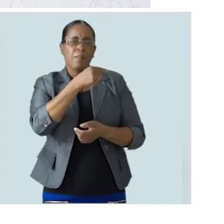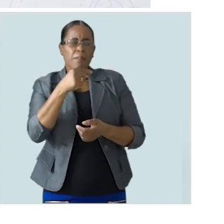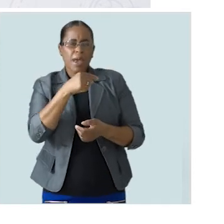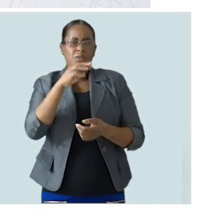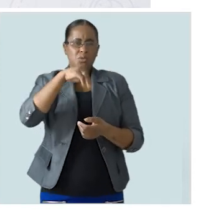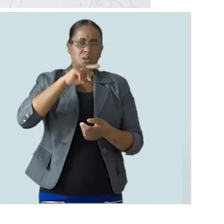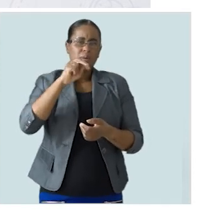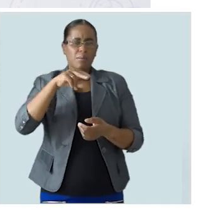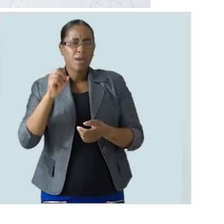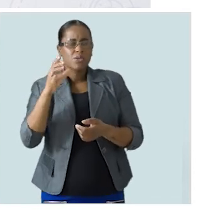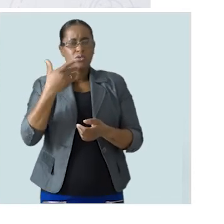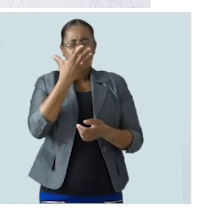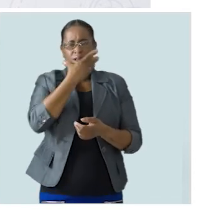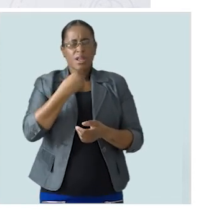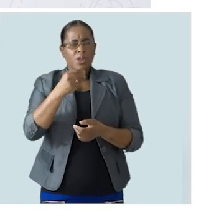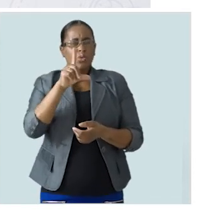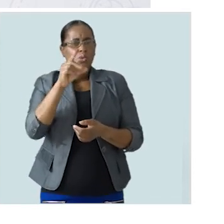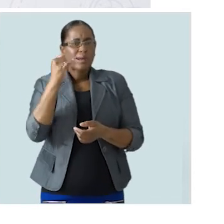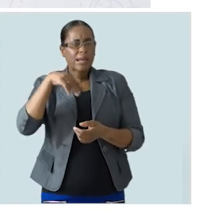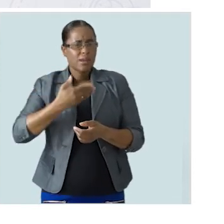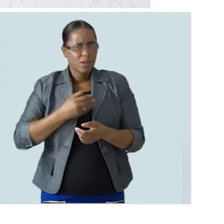coisa. Vamos lá fazer o exercício?